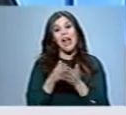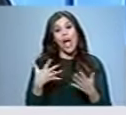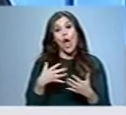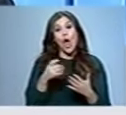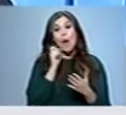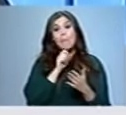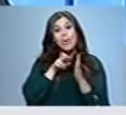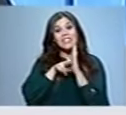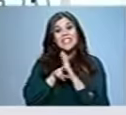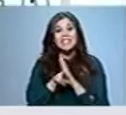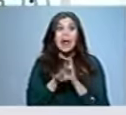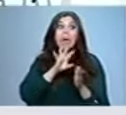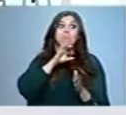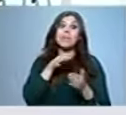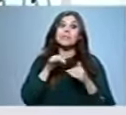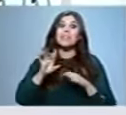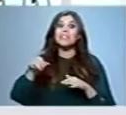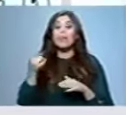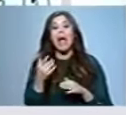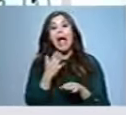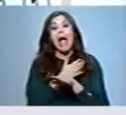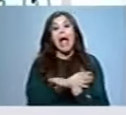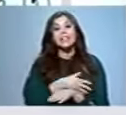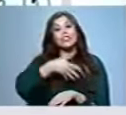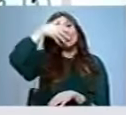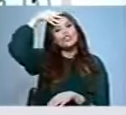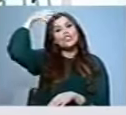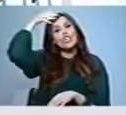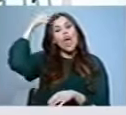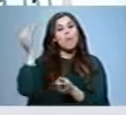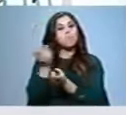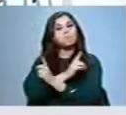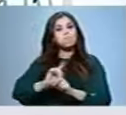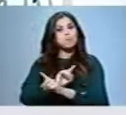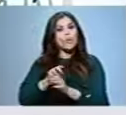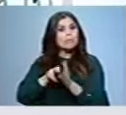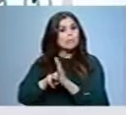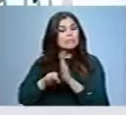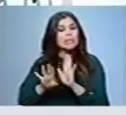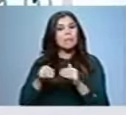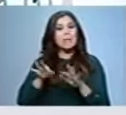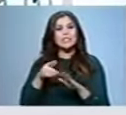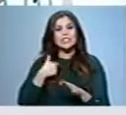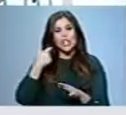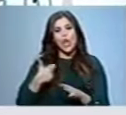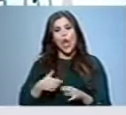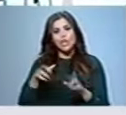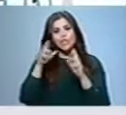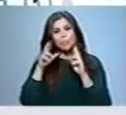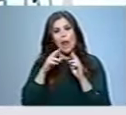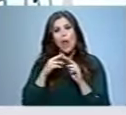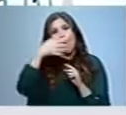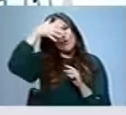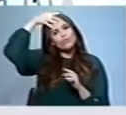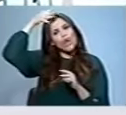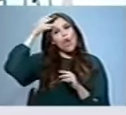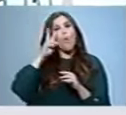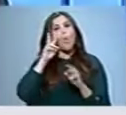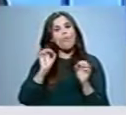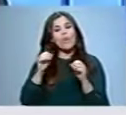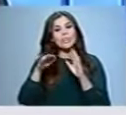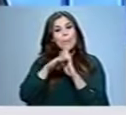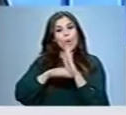enquanto... Antes que o Donald feche as fronteiras todas, não é? Mas sabes que... Eu espero que o Donald não esteja a ver a praça. Mas eu